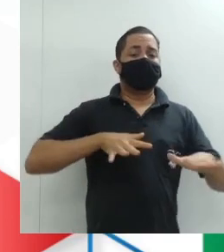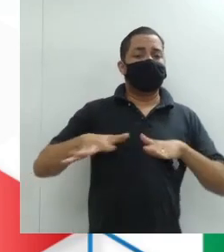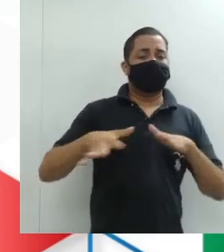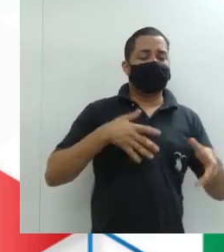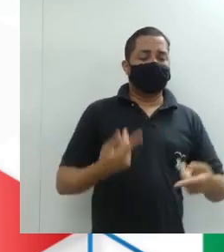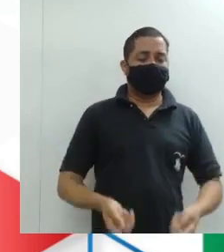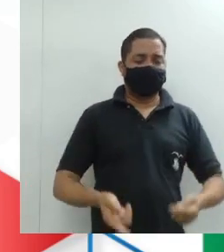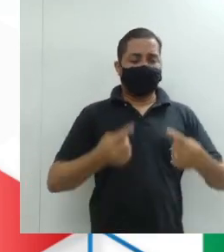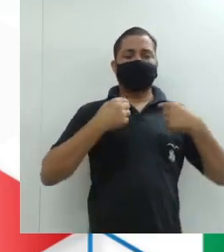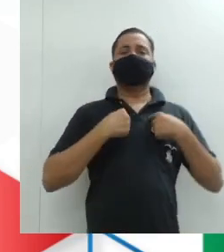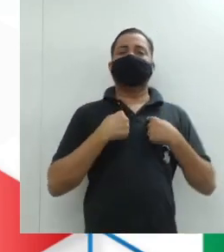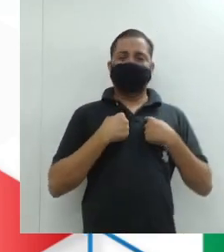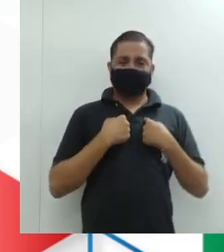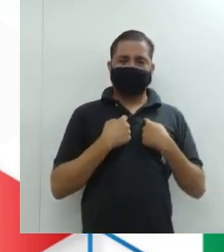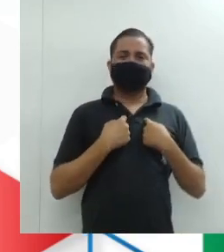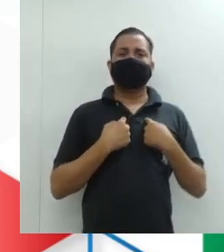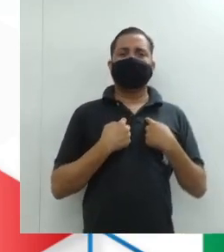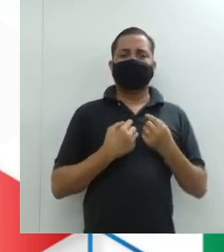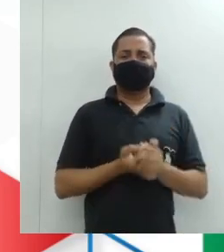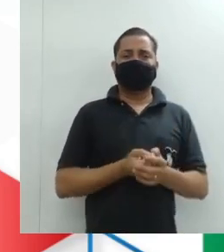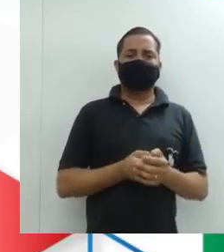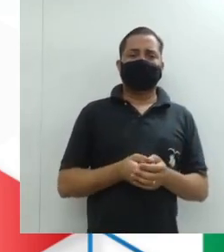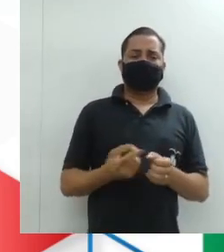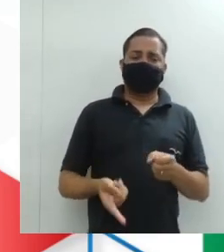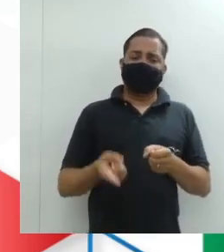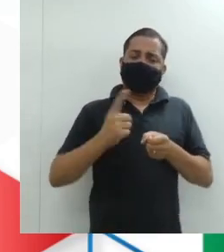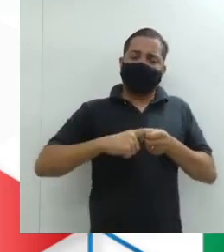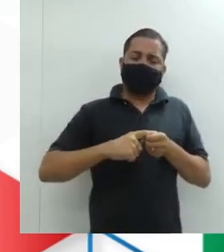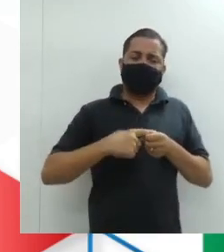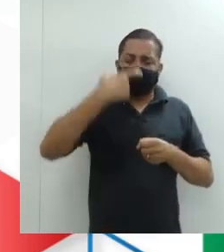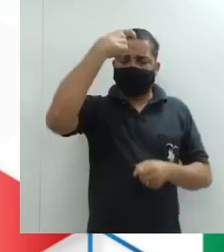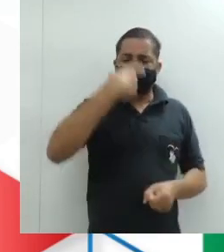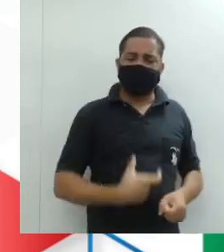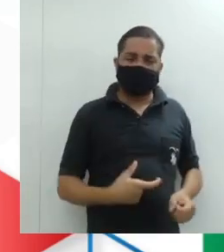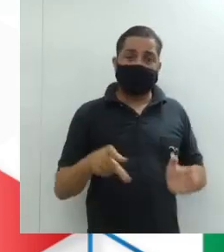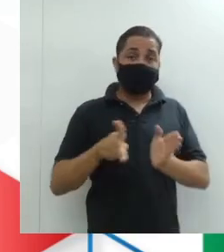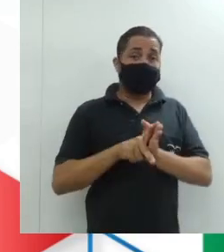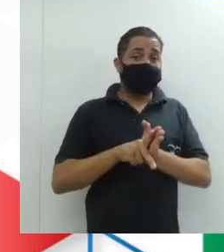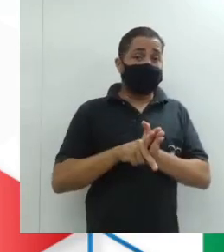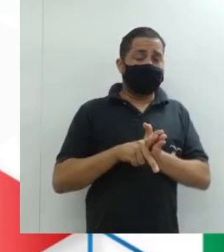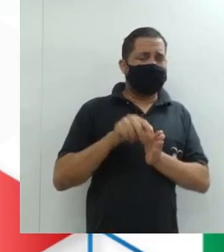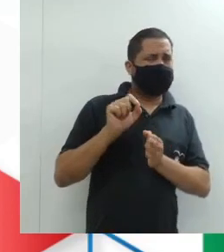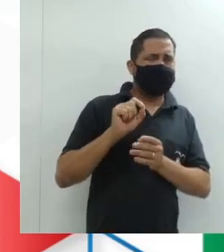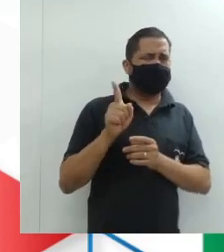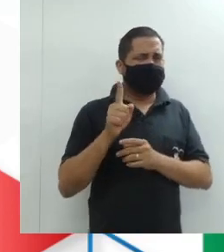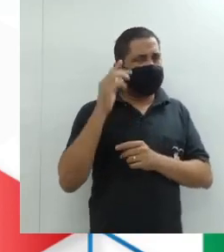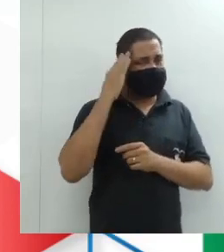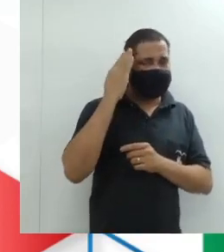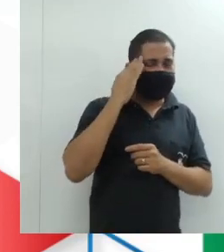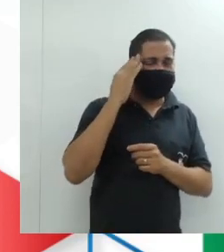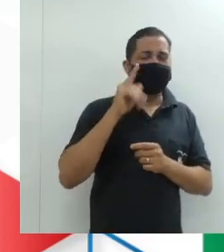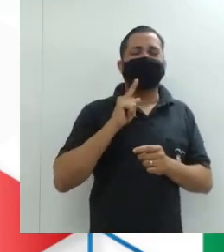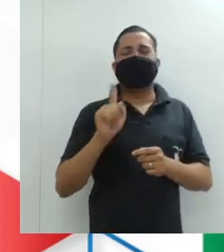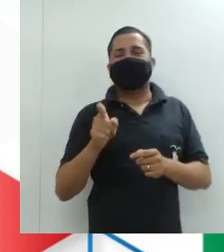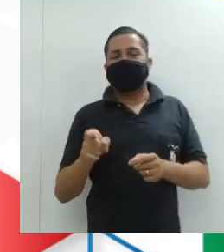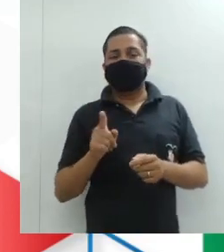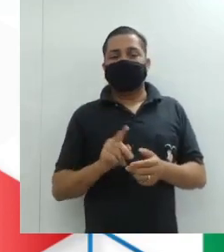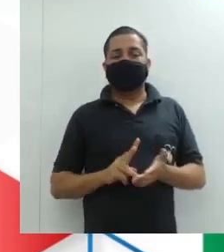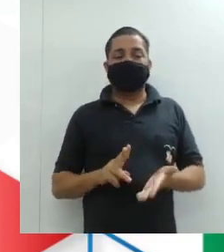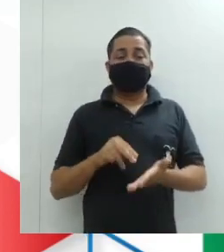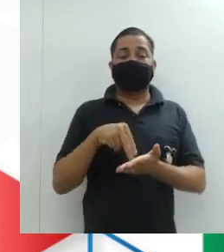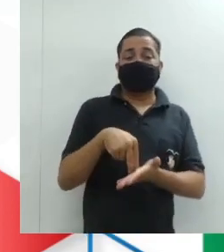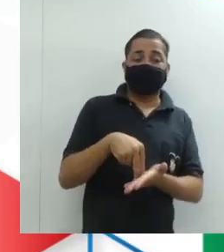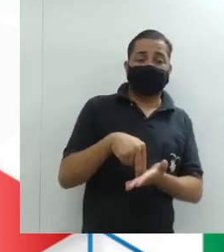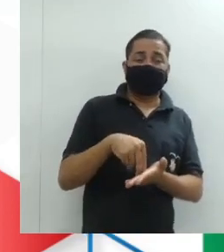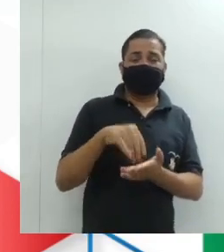voltar sobre si mesmo, ou um movimento de retorno a si mesmo. Para quem ainda não entendeu bem, a atitude,